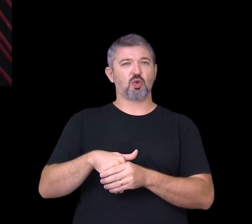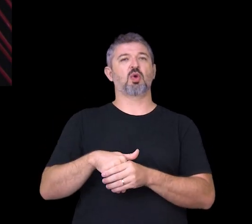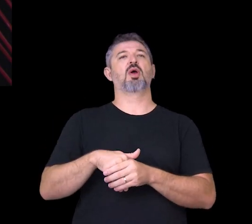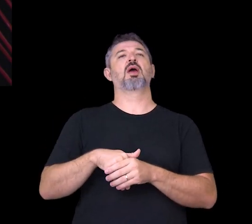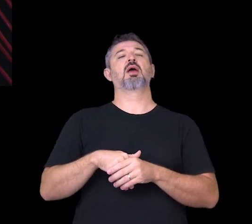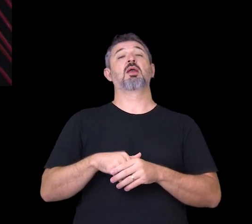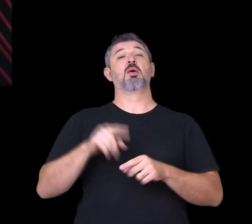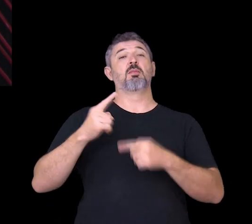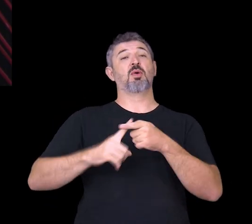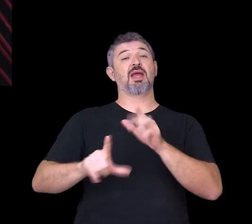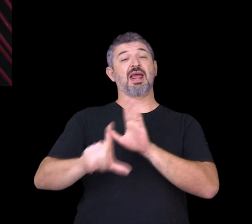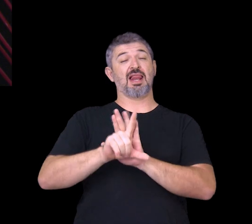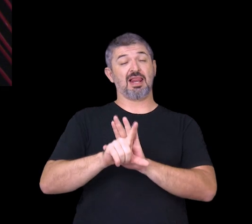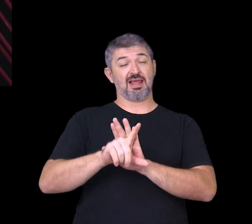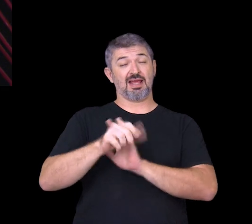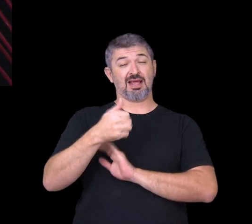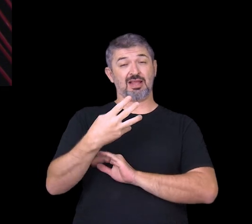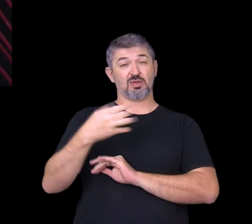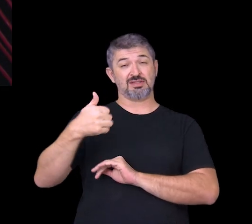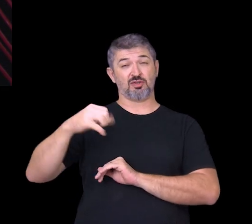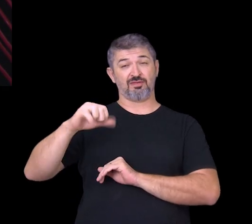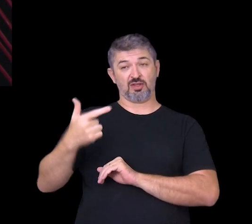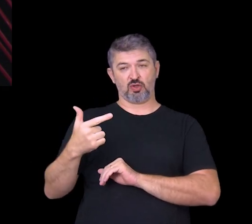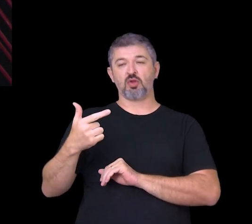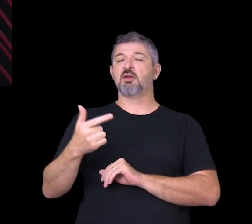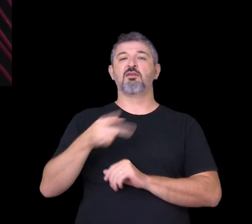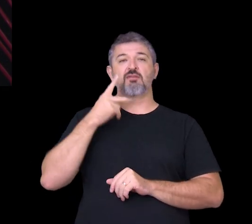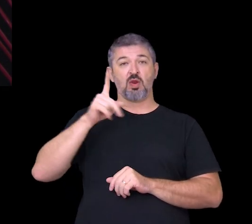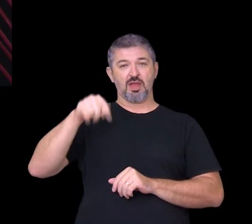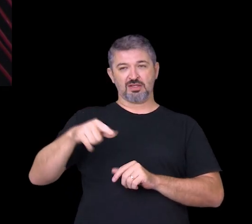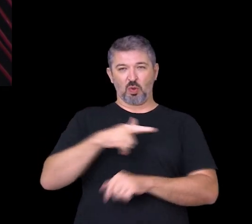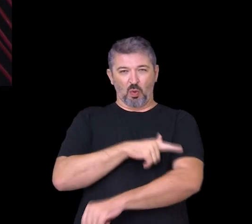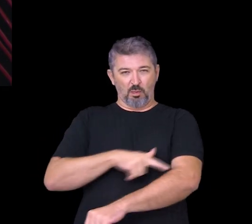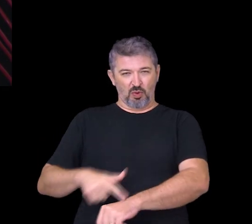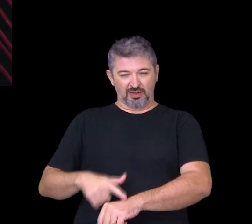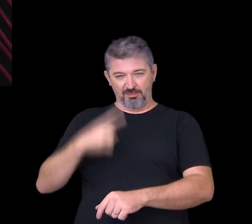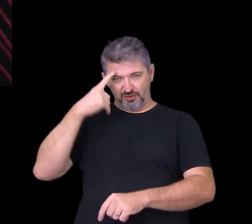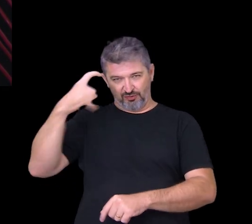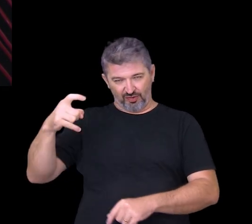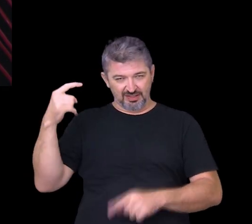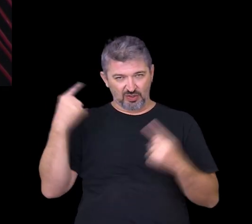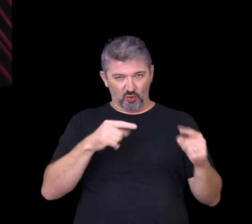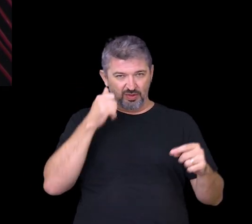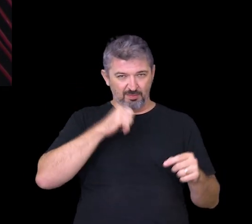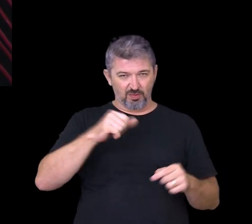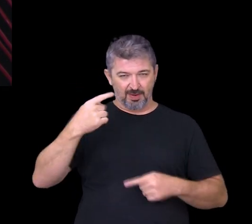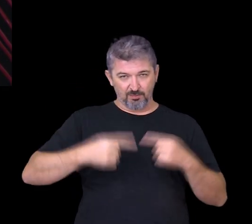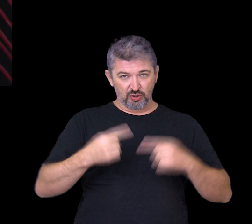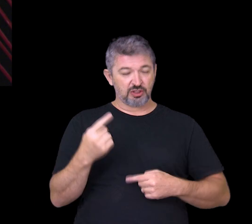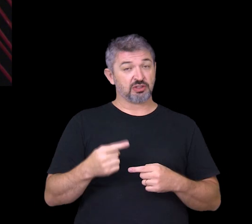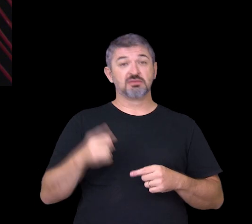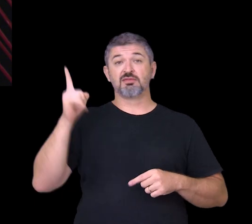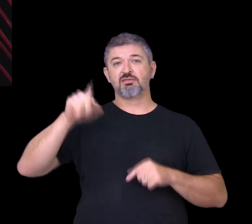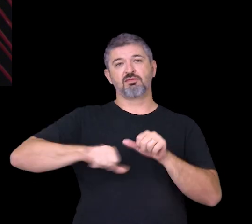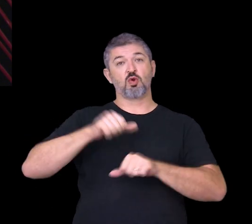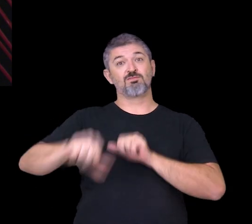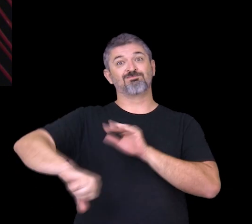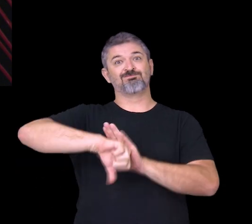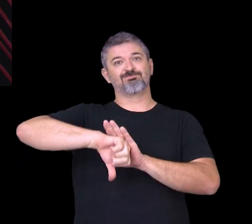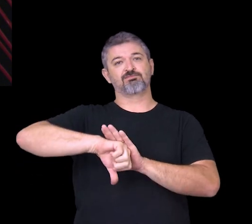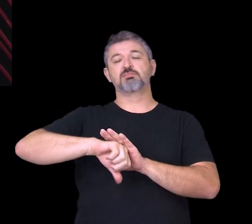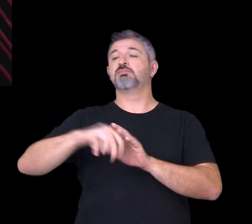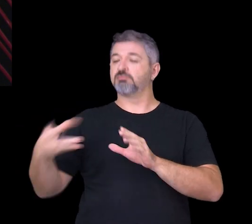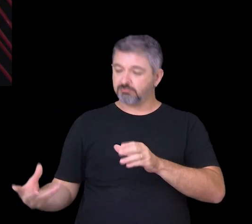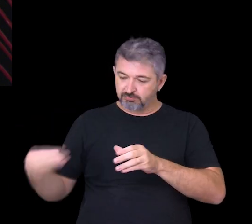Eleitoral. Porque como a Lei 1492, ela criminalizou essa conduta, que até então não tinha um tipo penal, ela